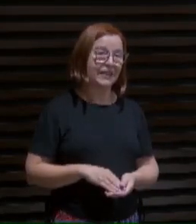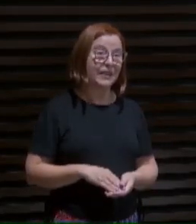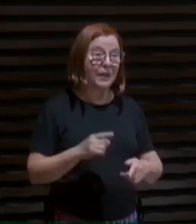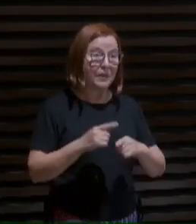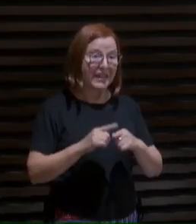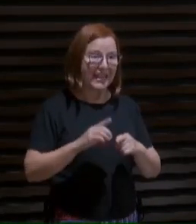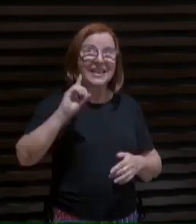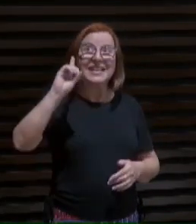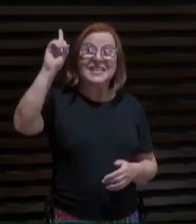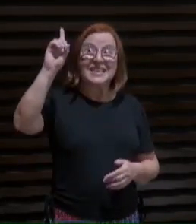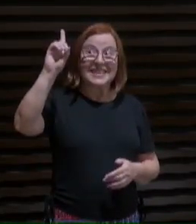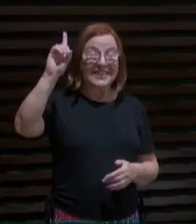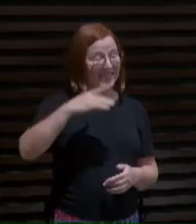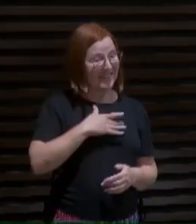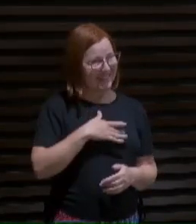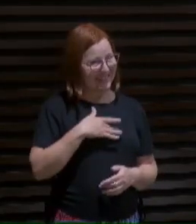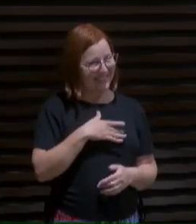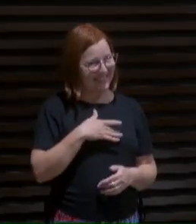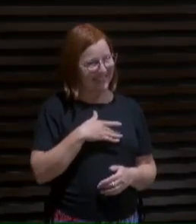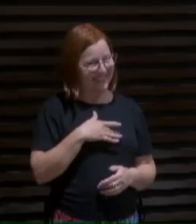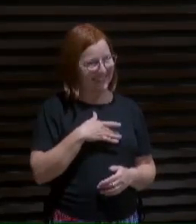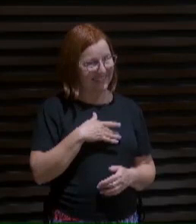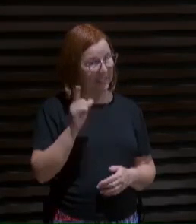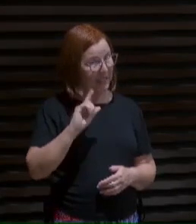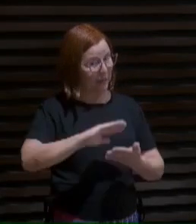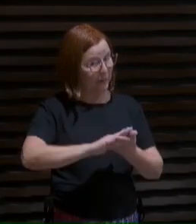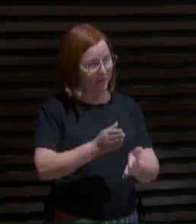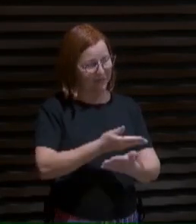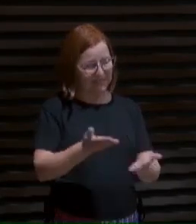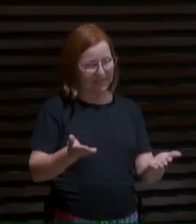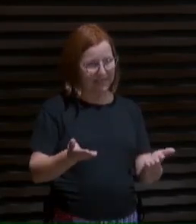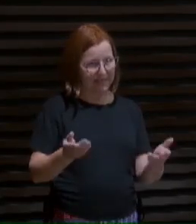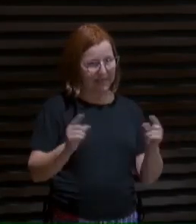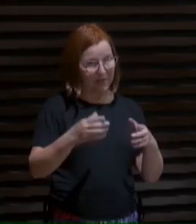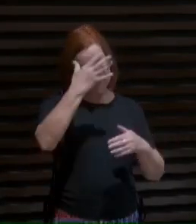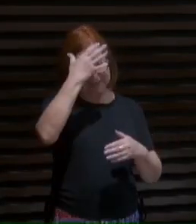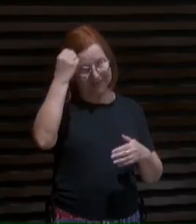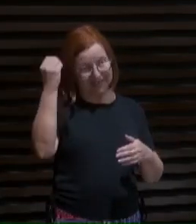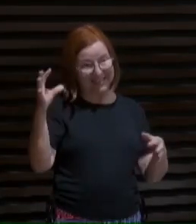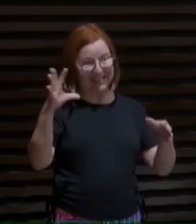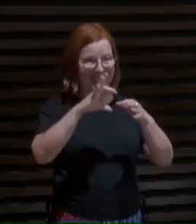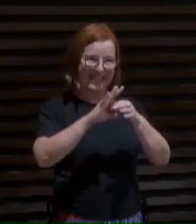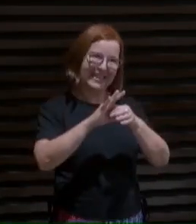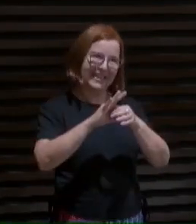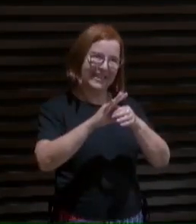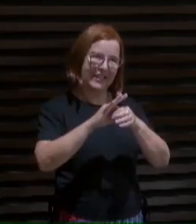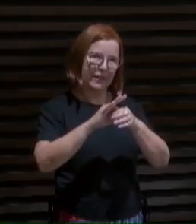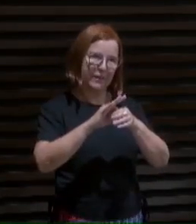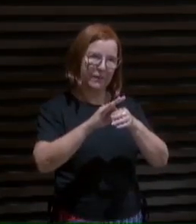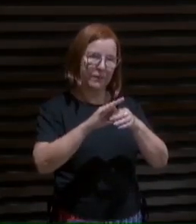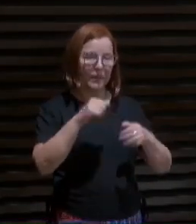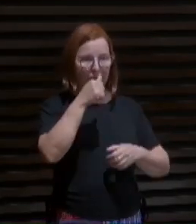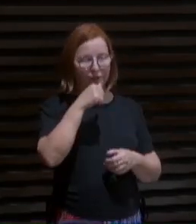Deus misericordioso, nem te destruirá, nem esquecerá da aliança que jurou a